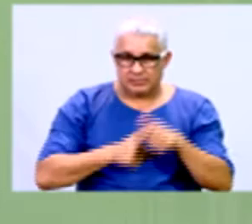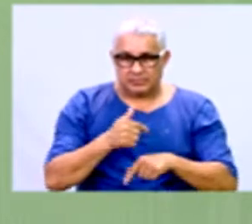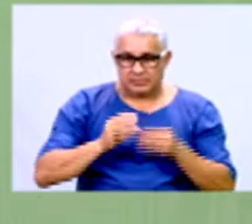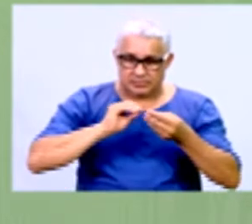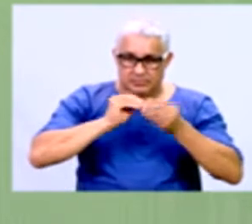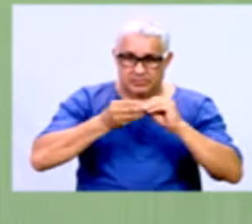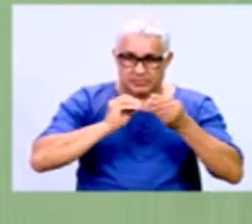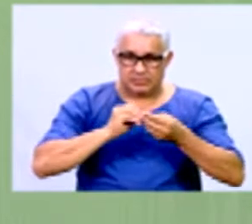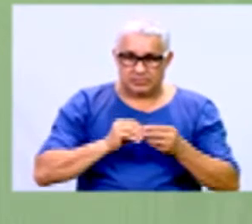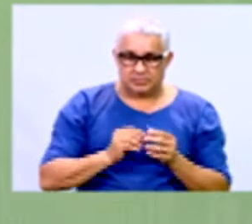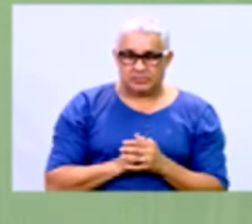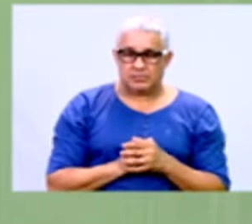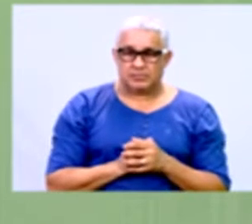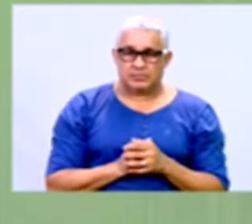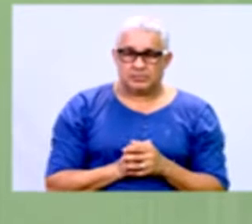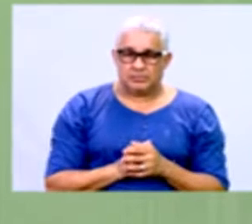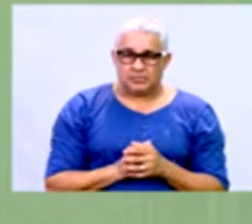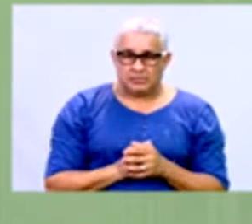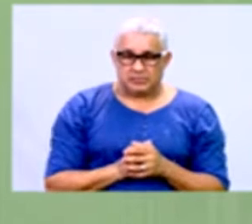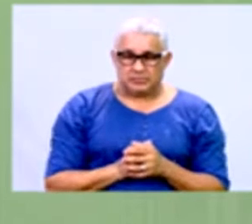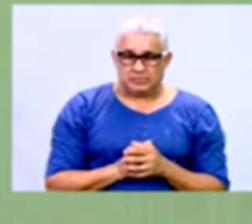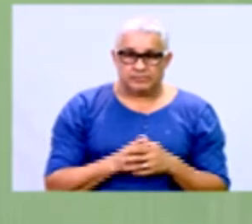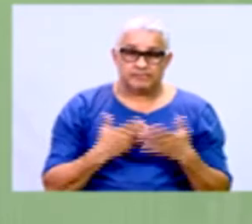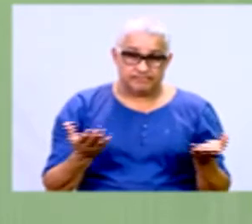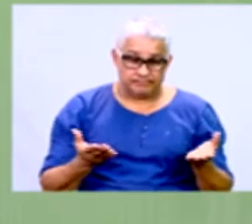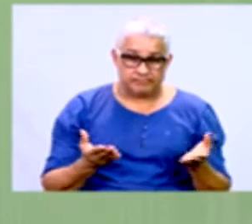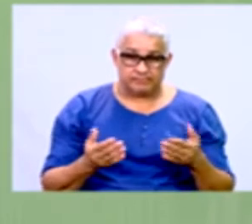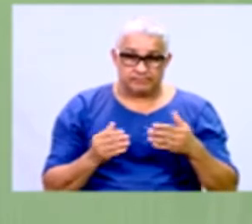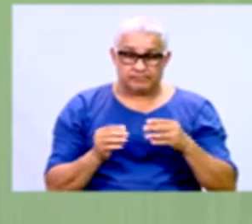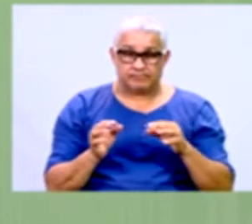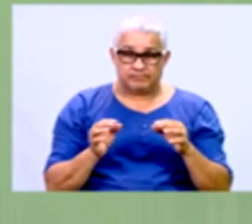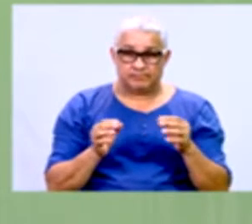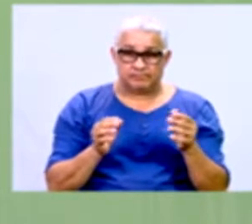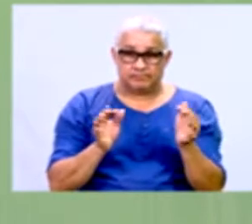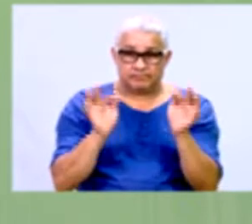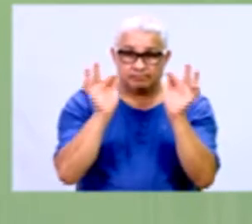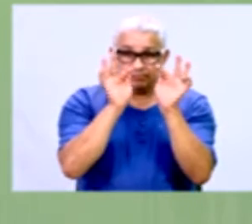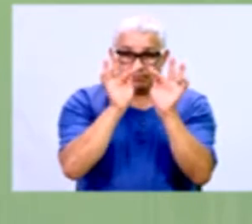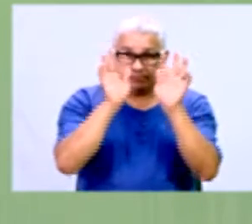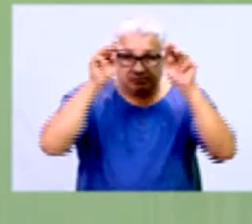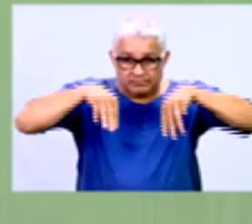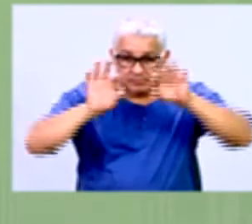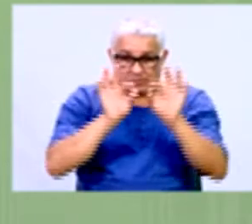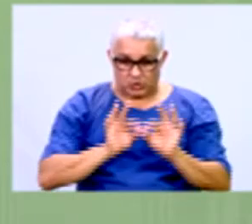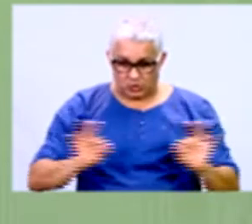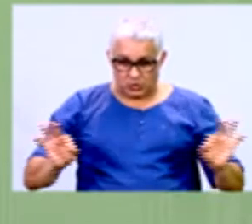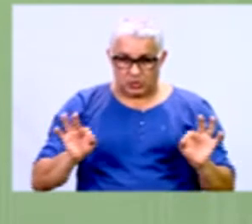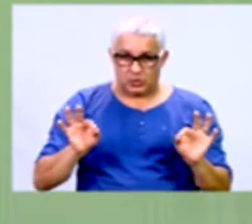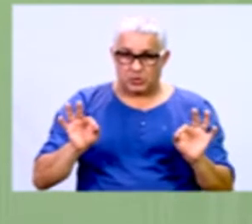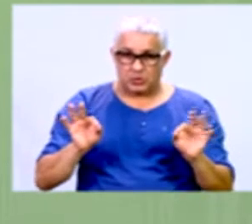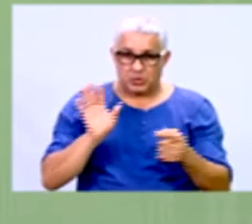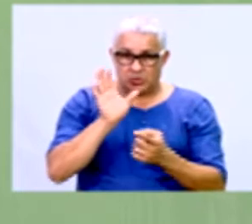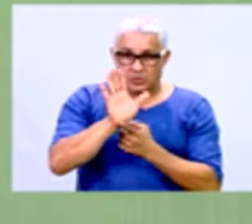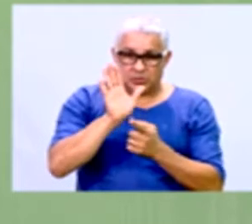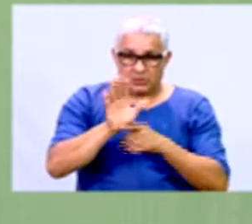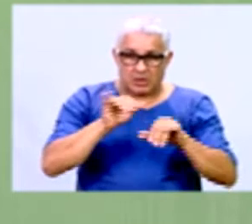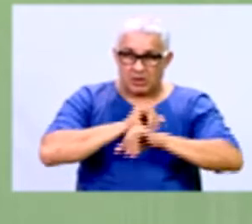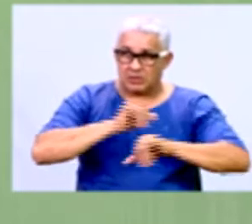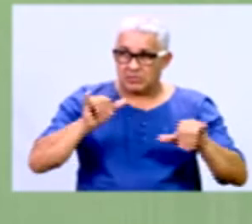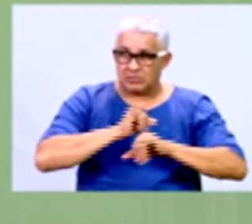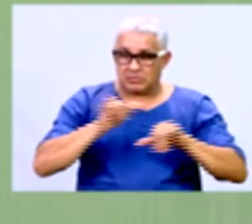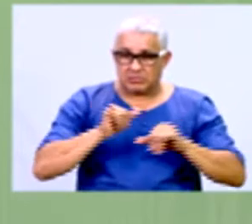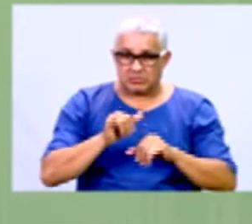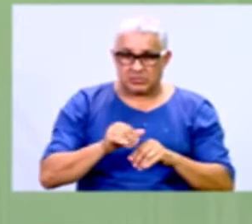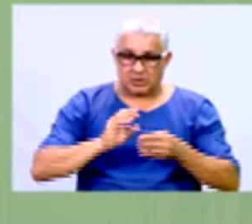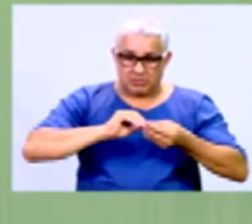de dados, né? Enfim, e aqui no final das contas a gente imprimiria essas informações, né, que viriam do